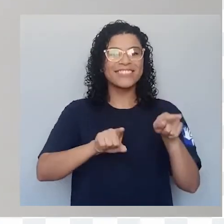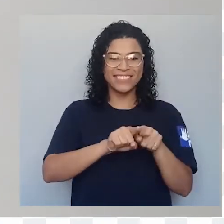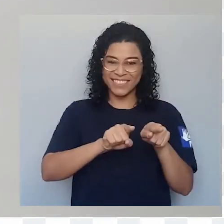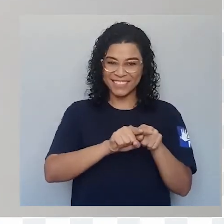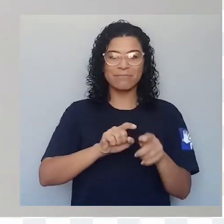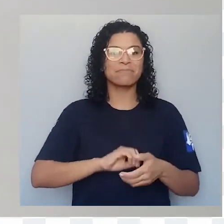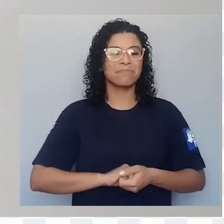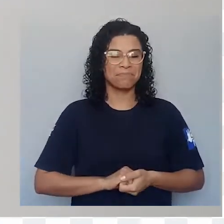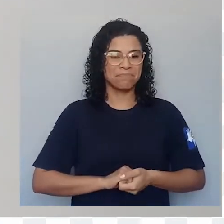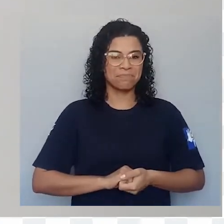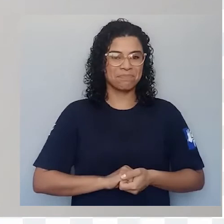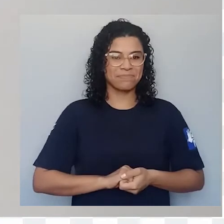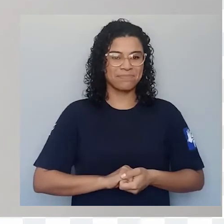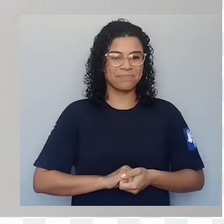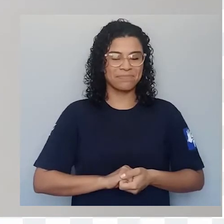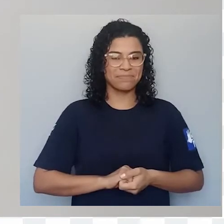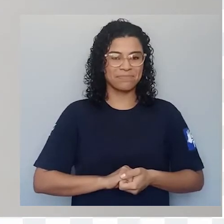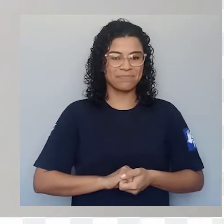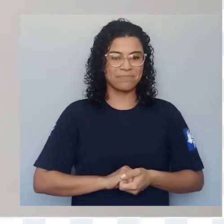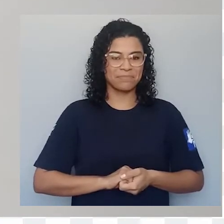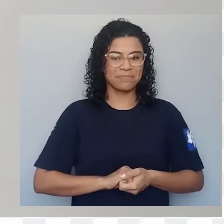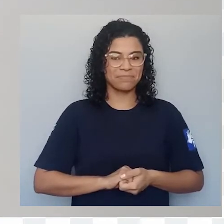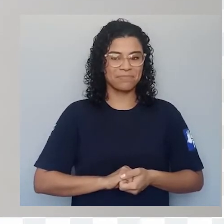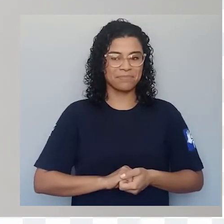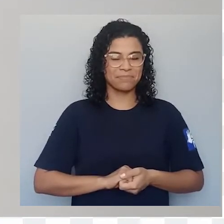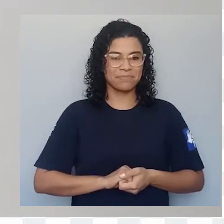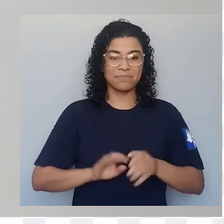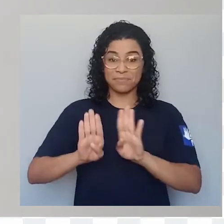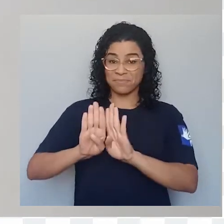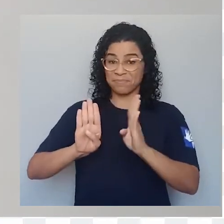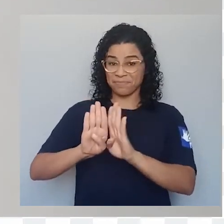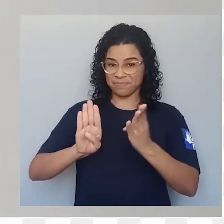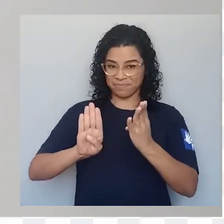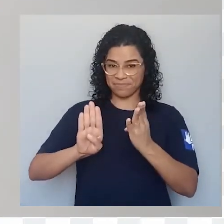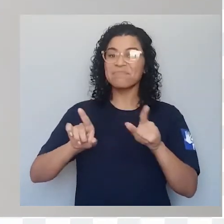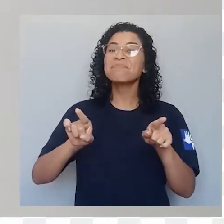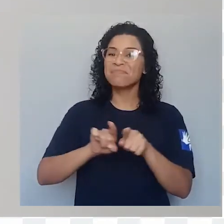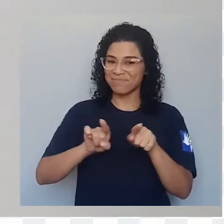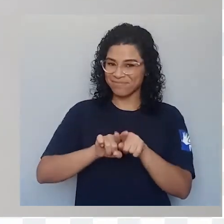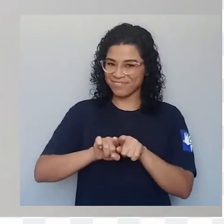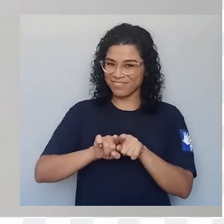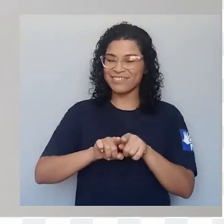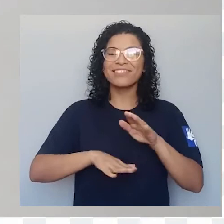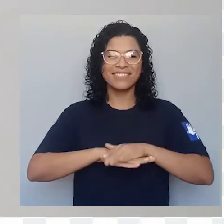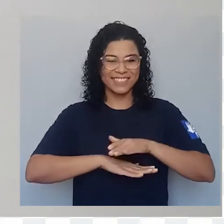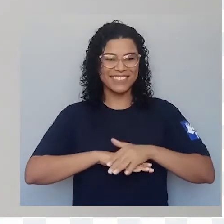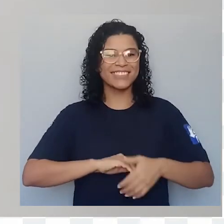e também fazemos uma